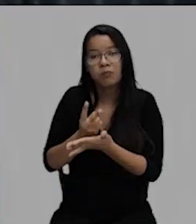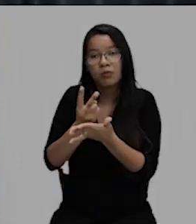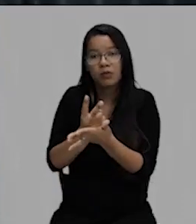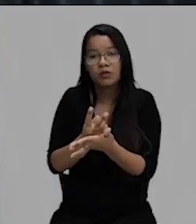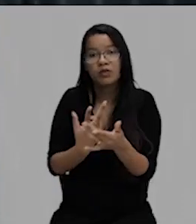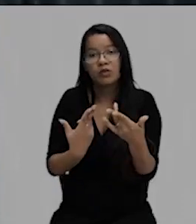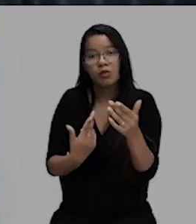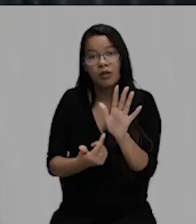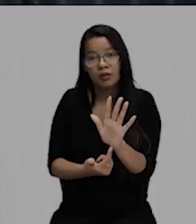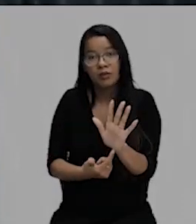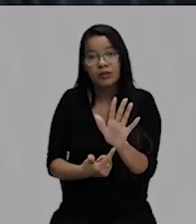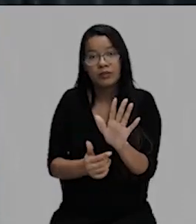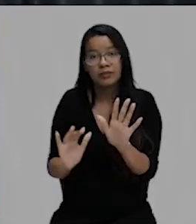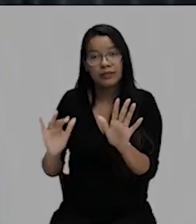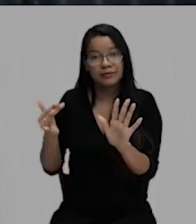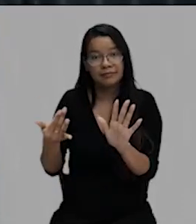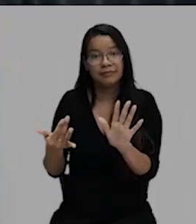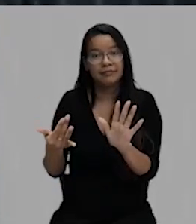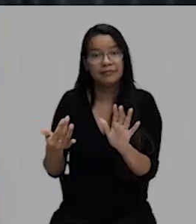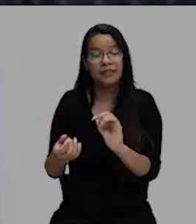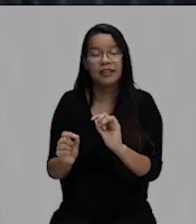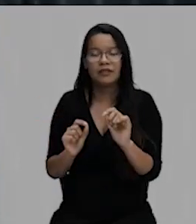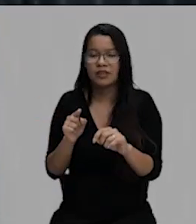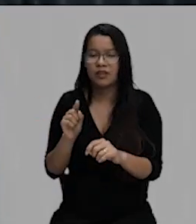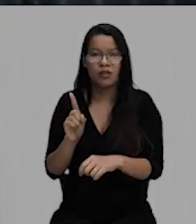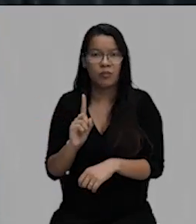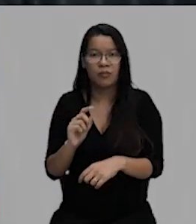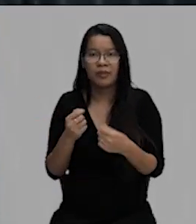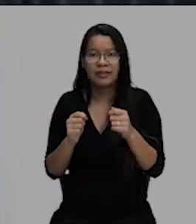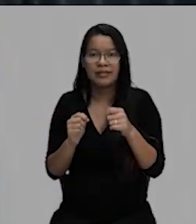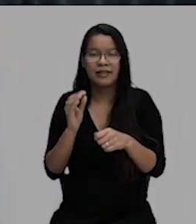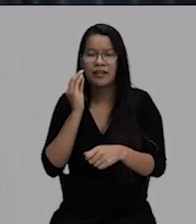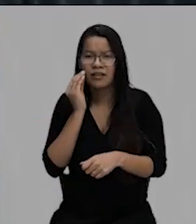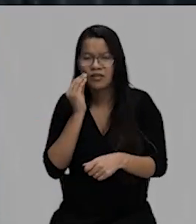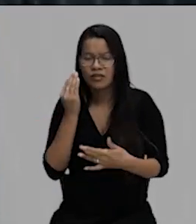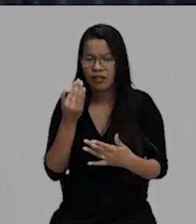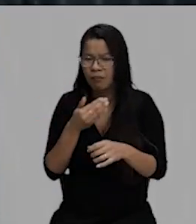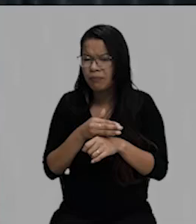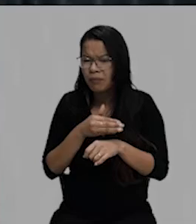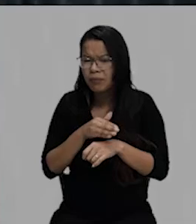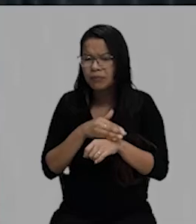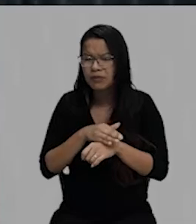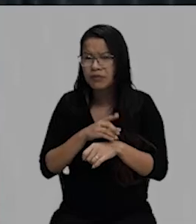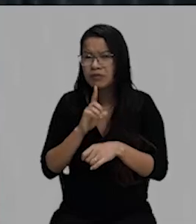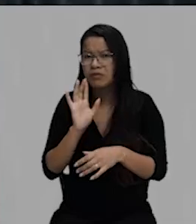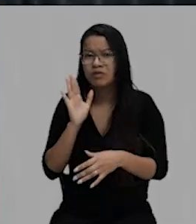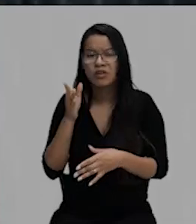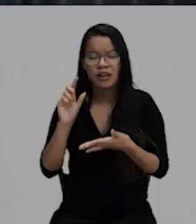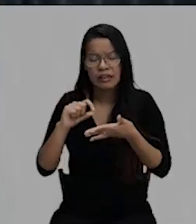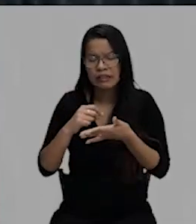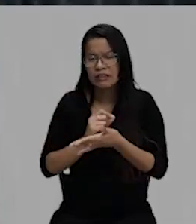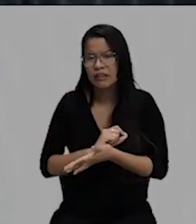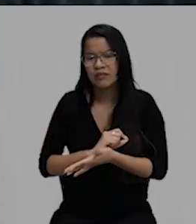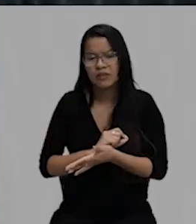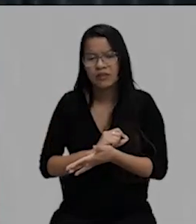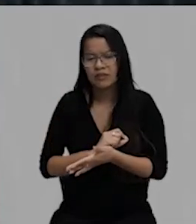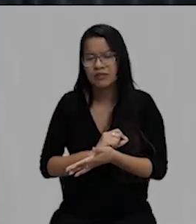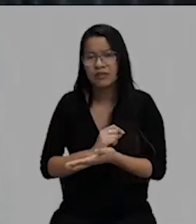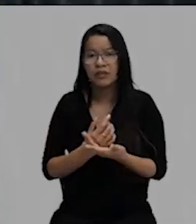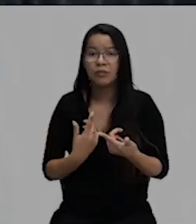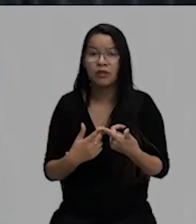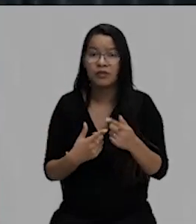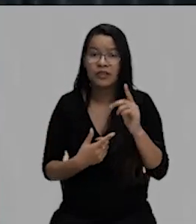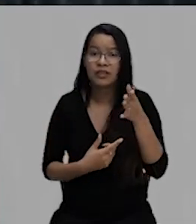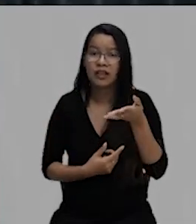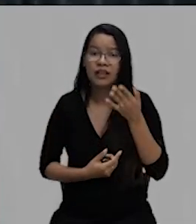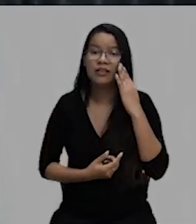como foi o caso aqui, é aquela de que você não vai precisar testar. Você já escreve direto o conjunto solução, porque você já